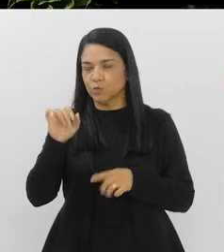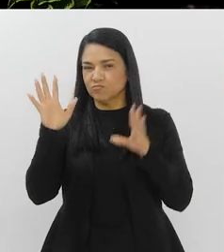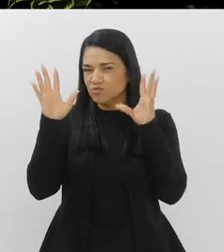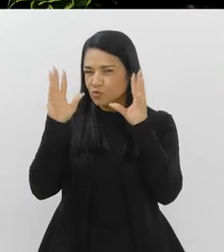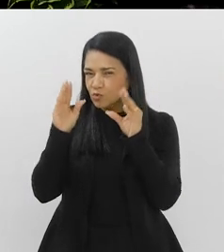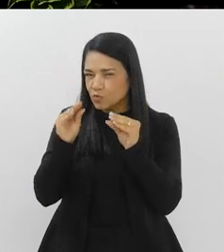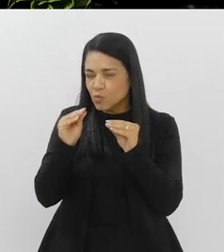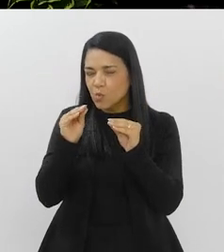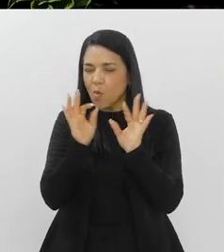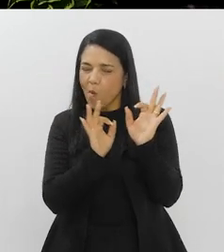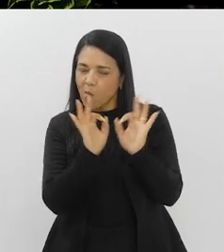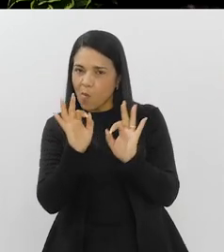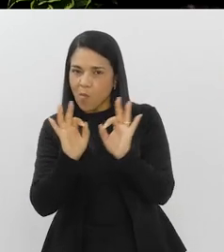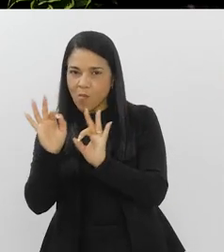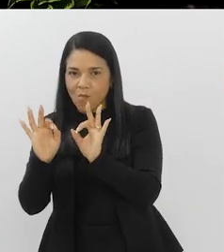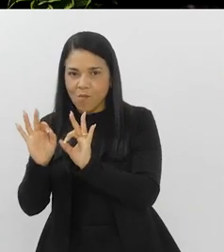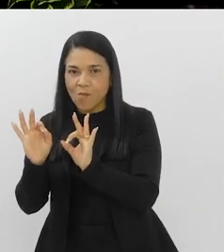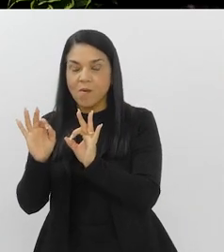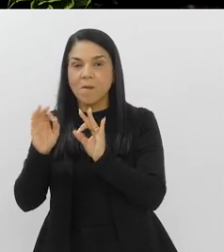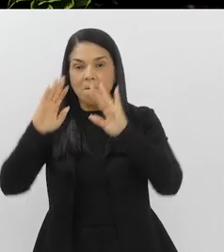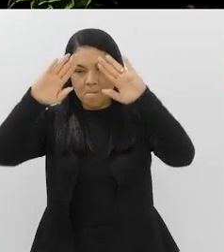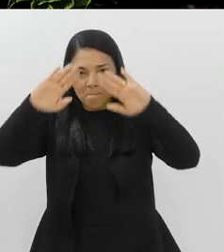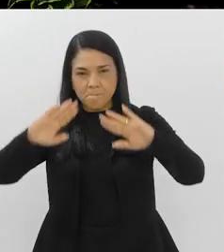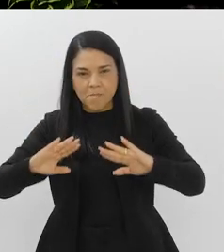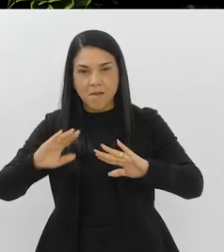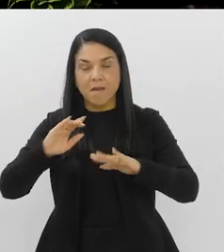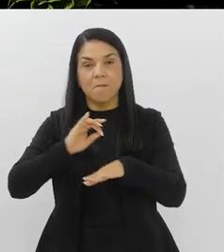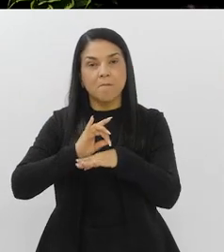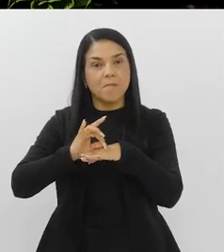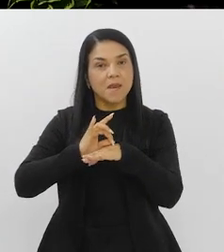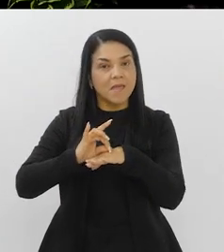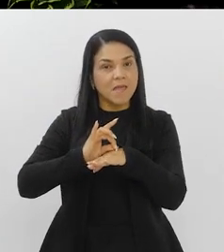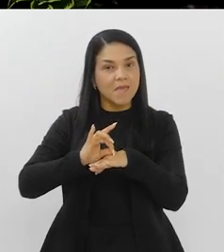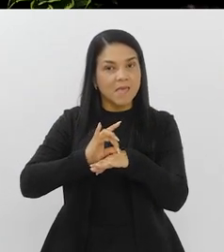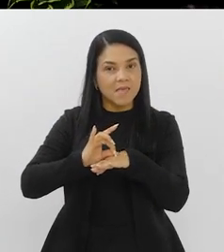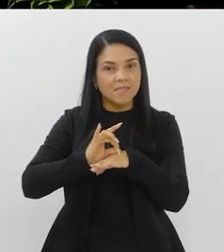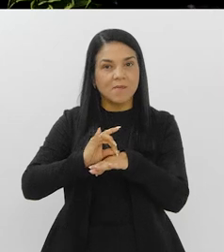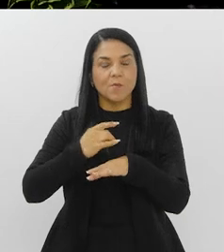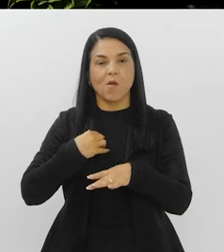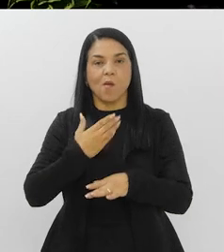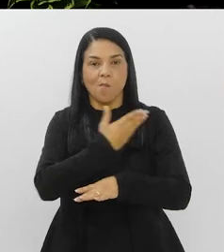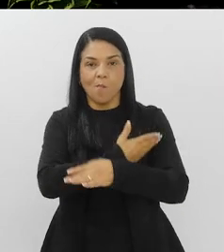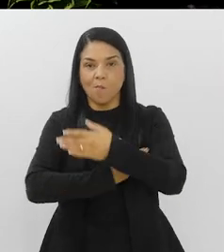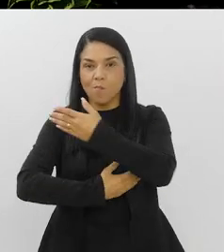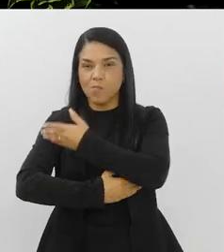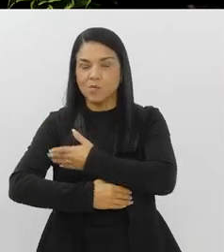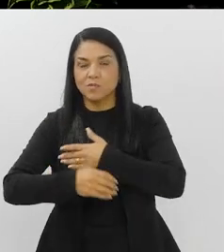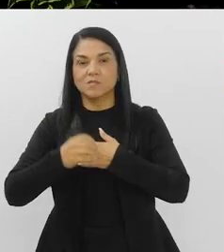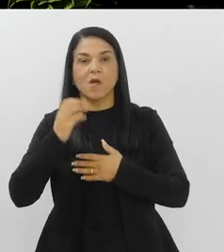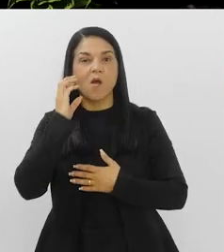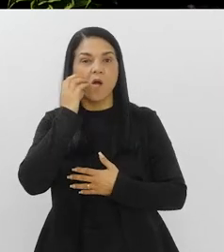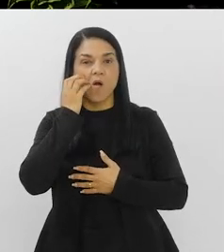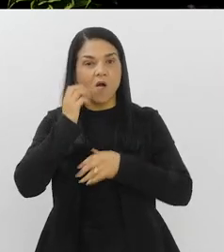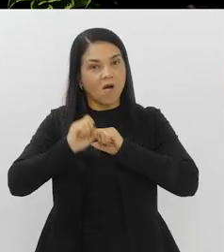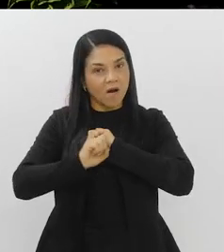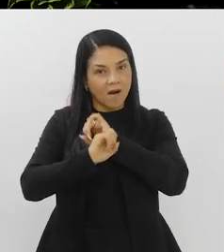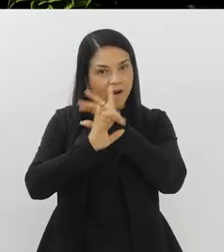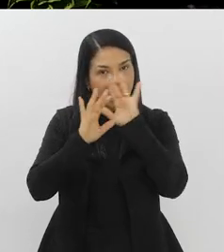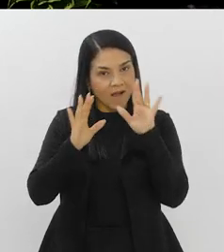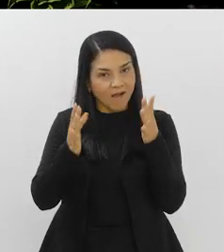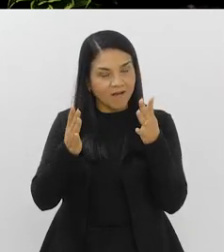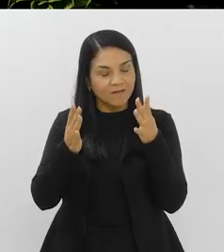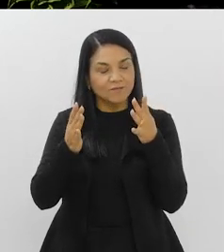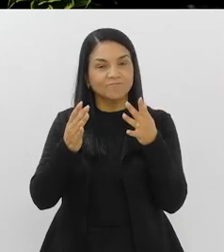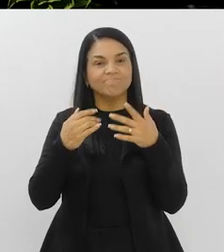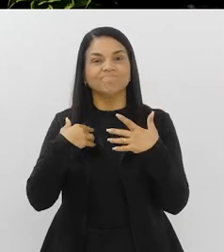com alguns objetos decorativos nossas Paredes São pretas eu tô com uma blusa rosa claro por conta disso e